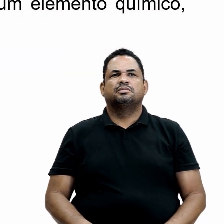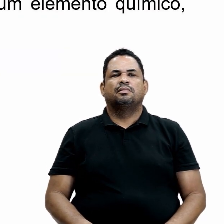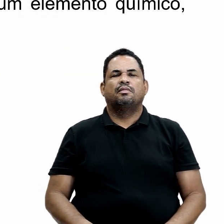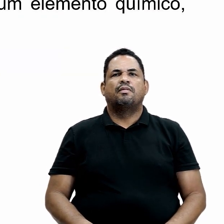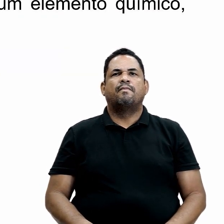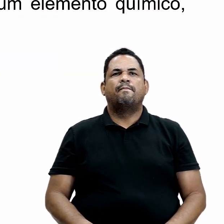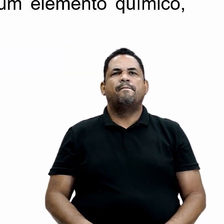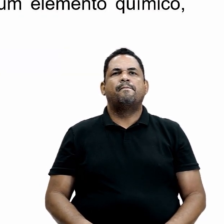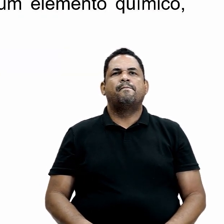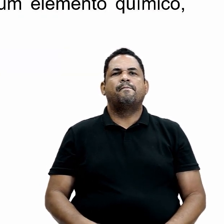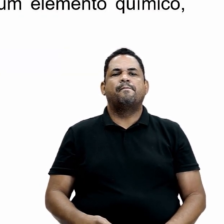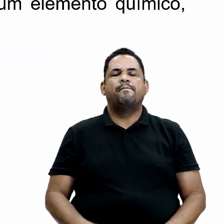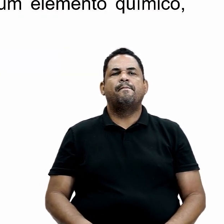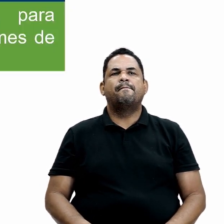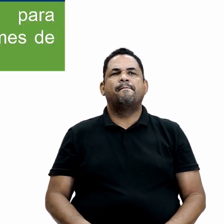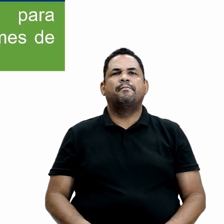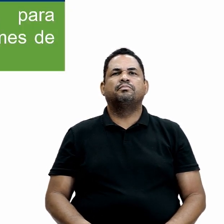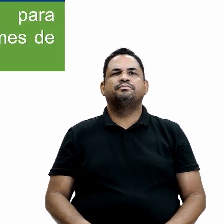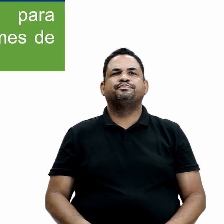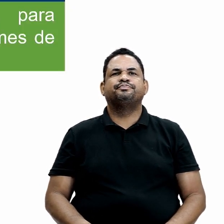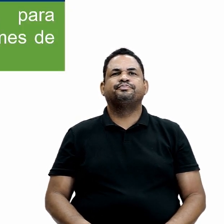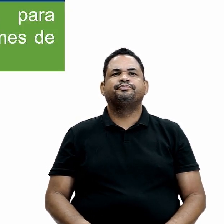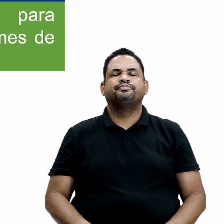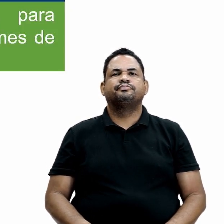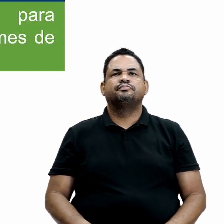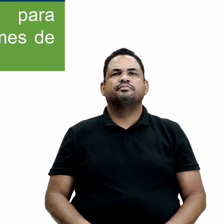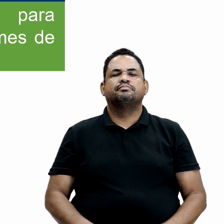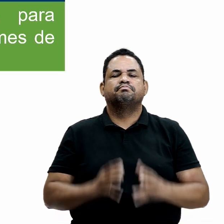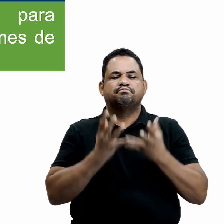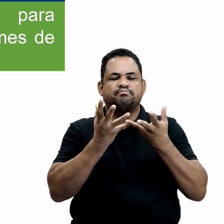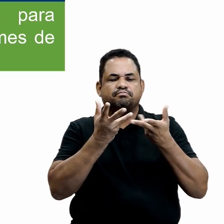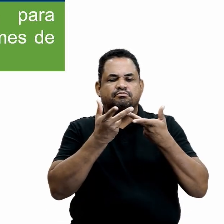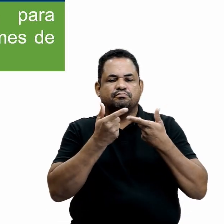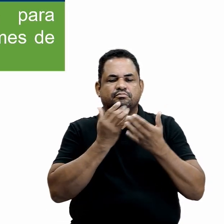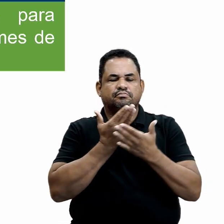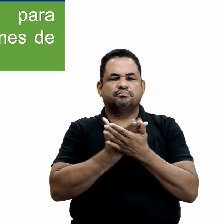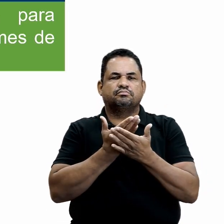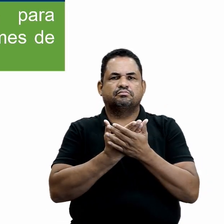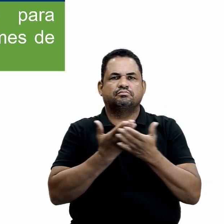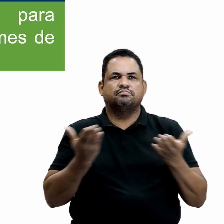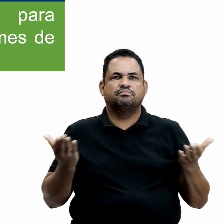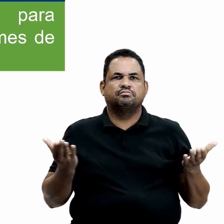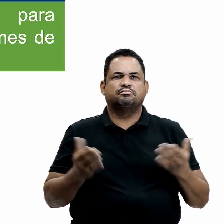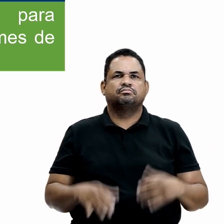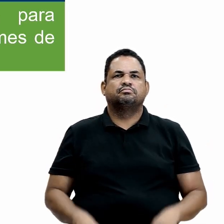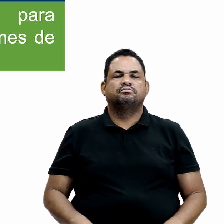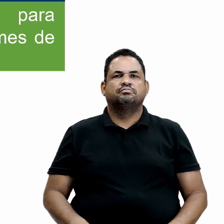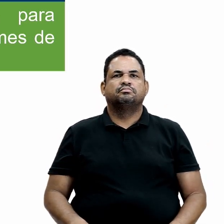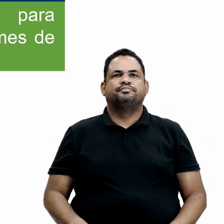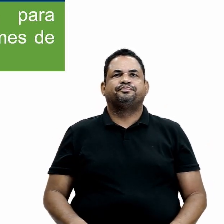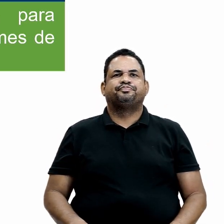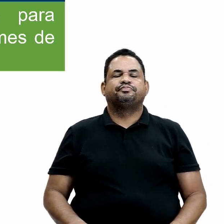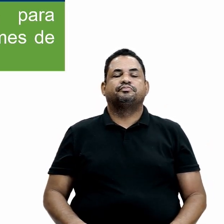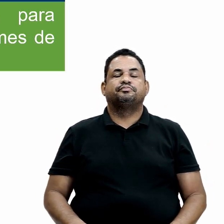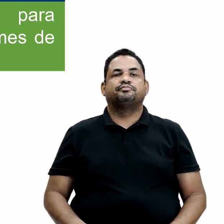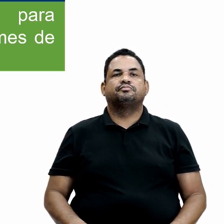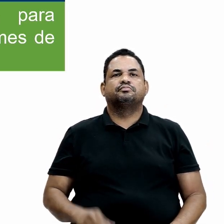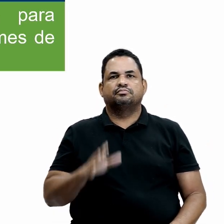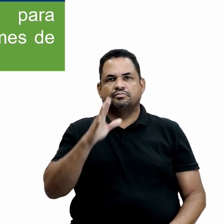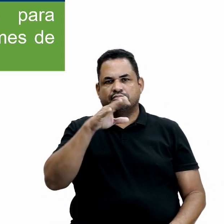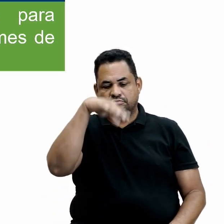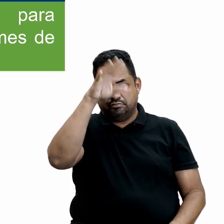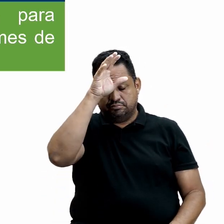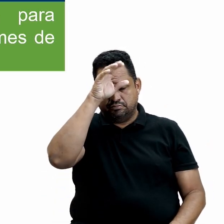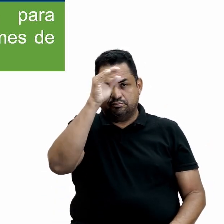Para isso, devemos ter que ver a habilidade desta aula, que é exatamente compreender